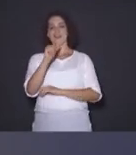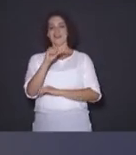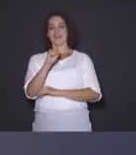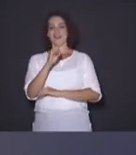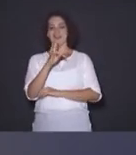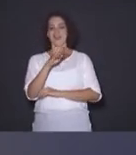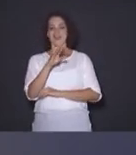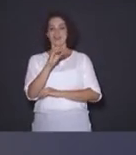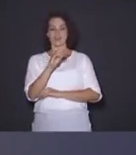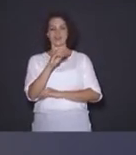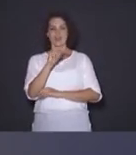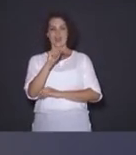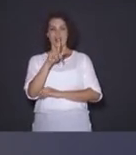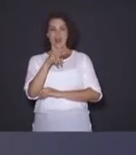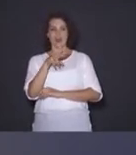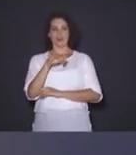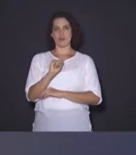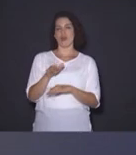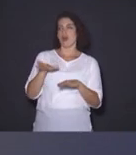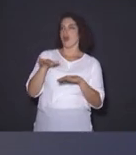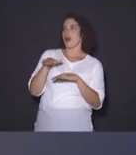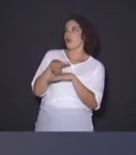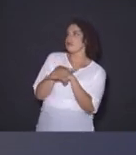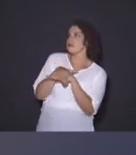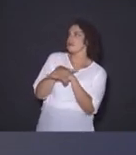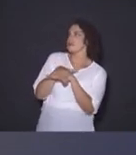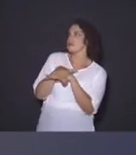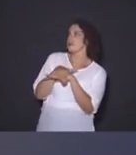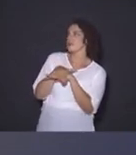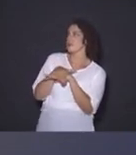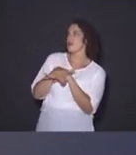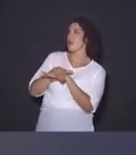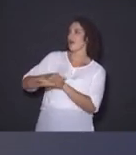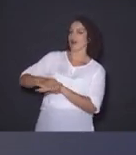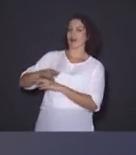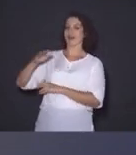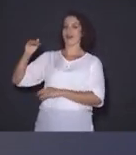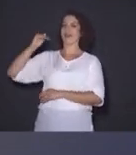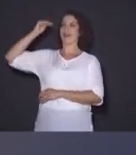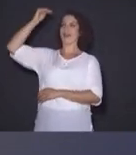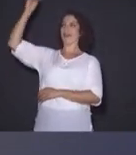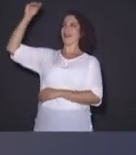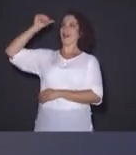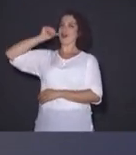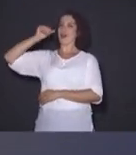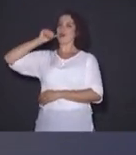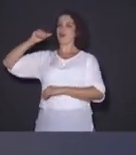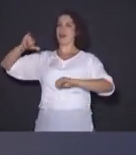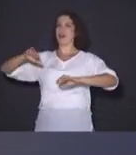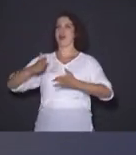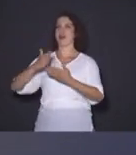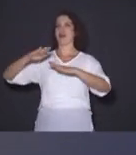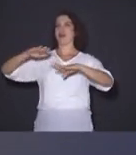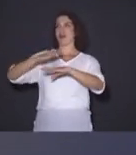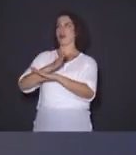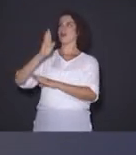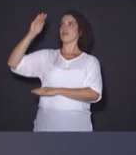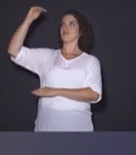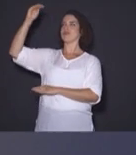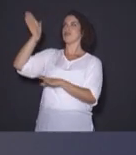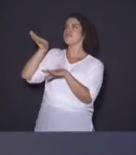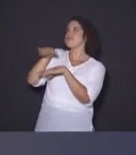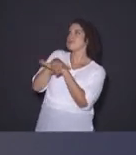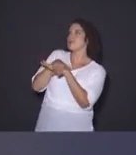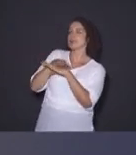essa grande e à orixá baiana mãe stella de oxóssi se não tivéssemos uma relação respeitosa e